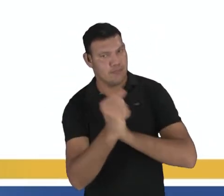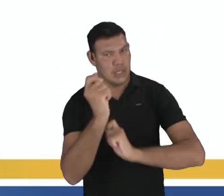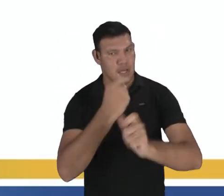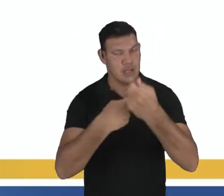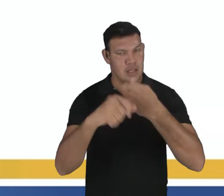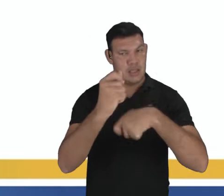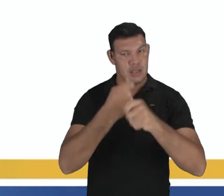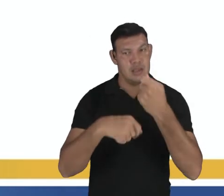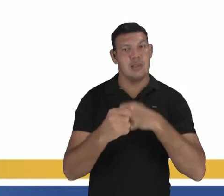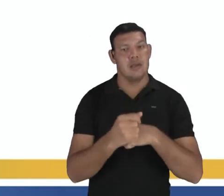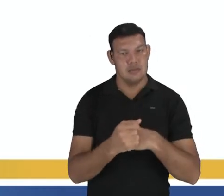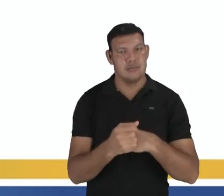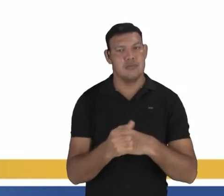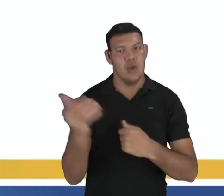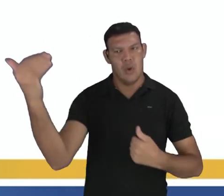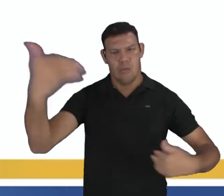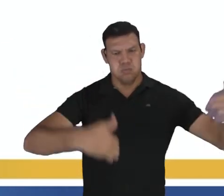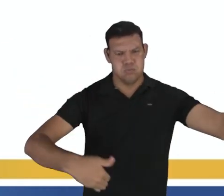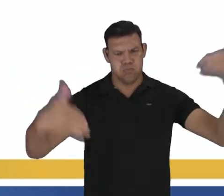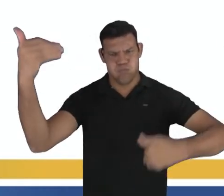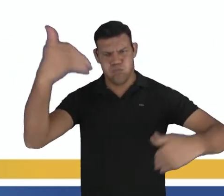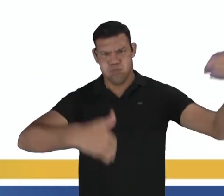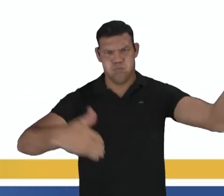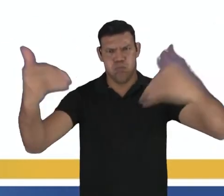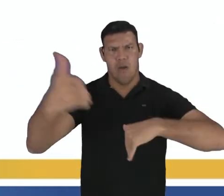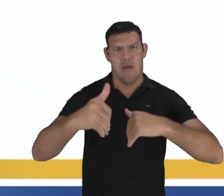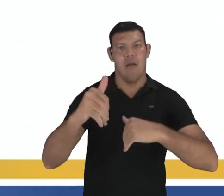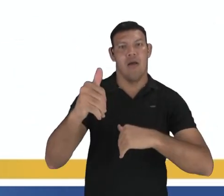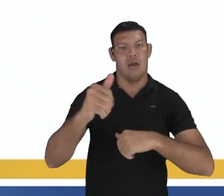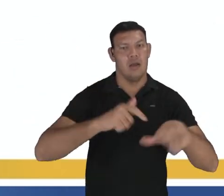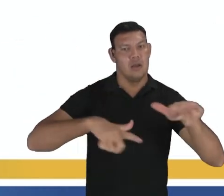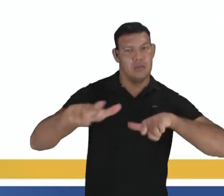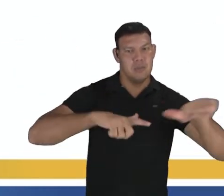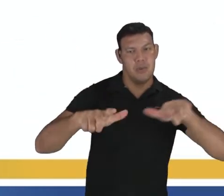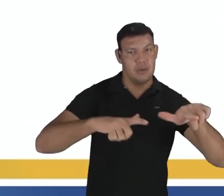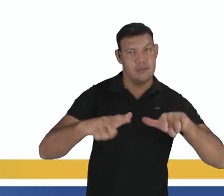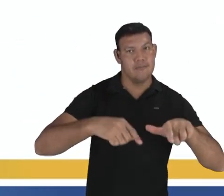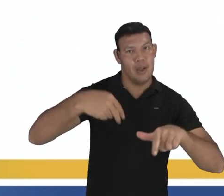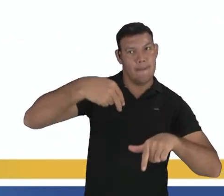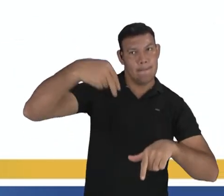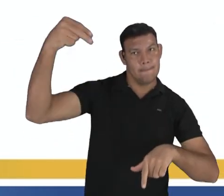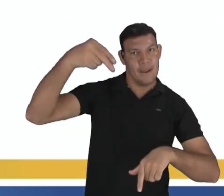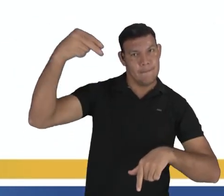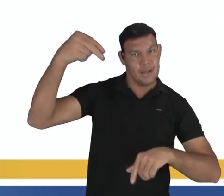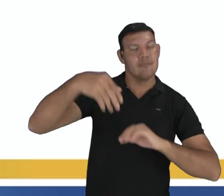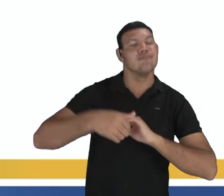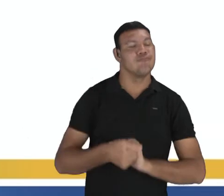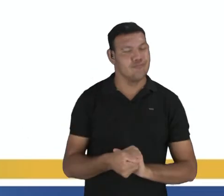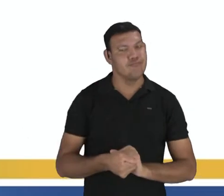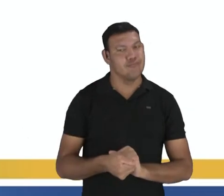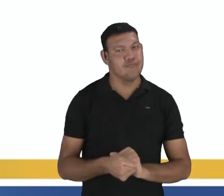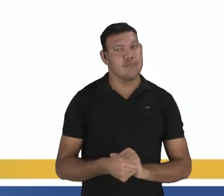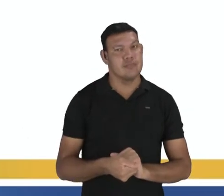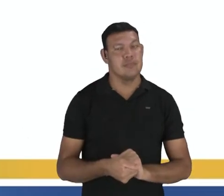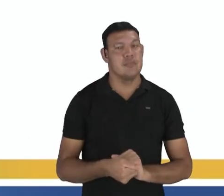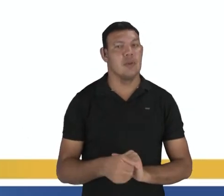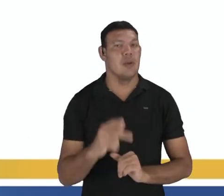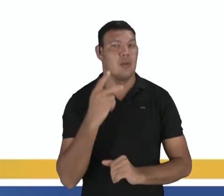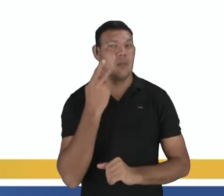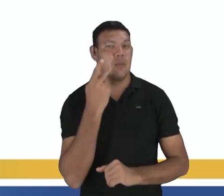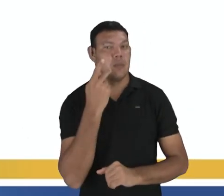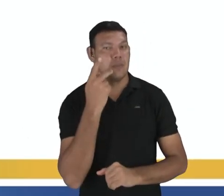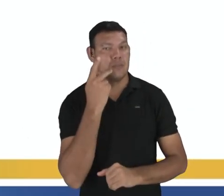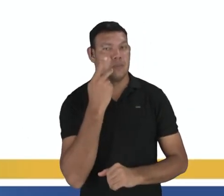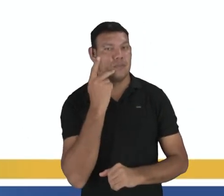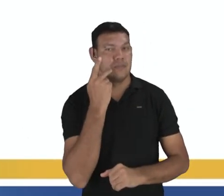a gente vai ter aí a vinda de milhares de trabalhadores do Nordeste, principalmente aí, pessoal de Ceará, né? A partir de Manaus,